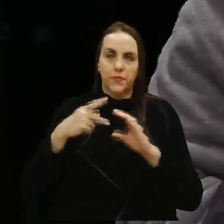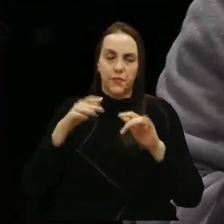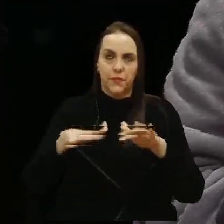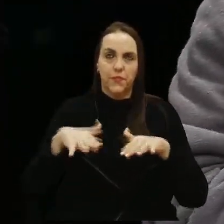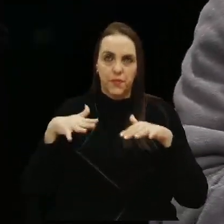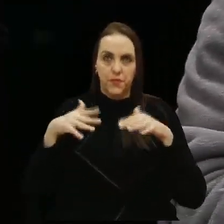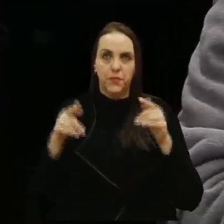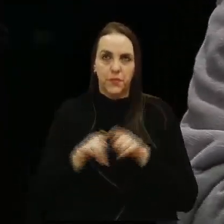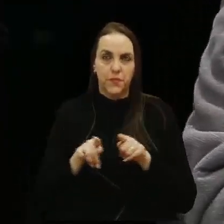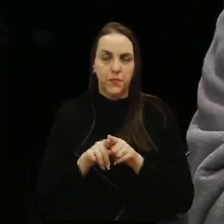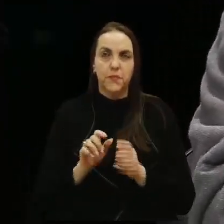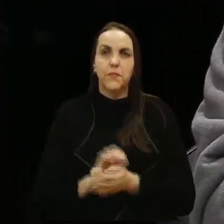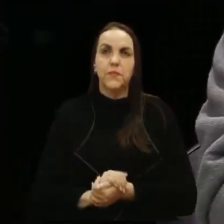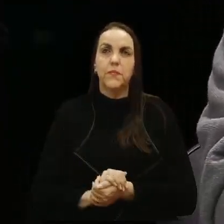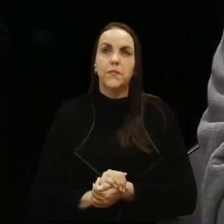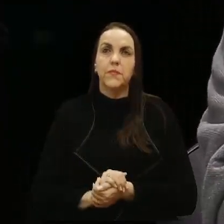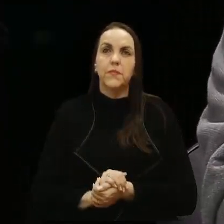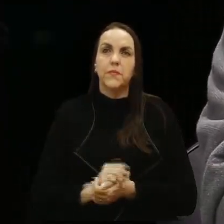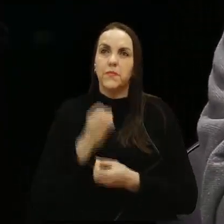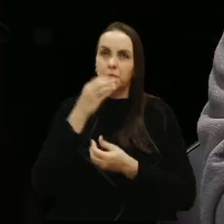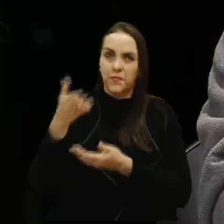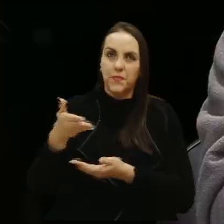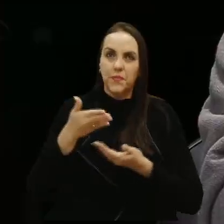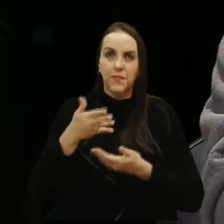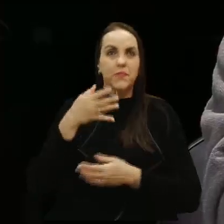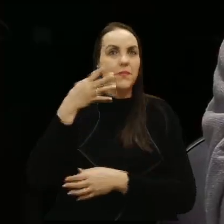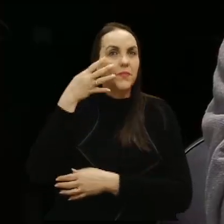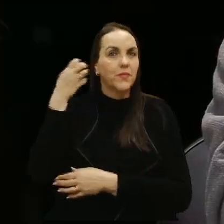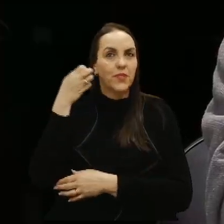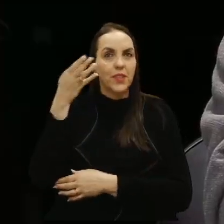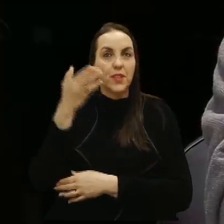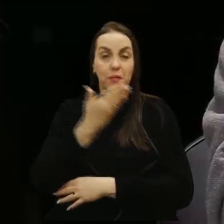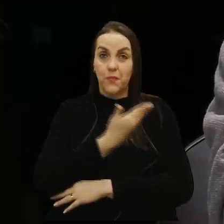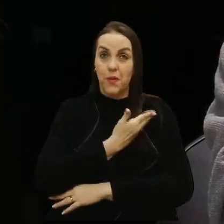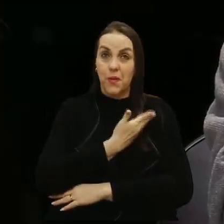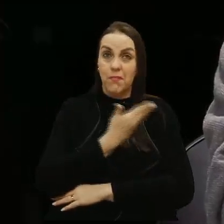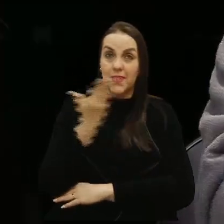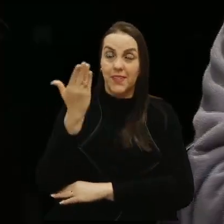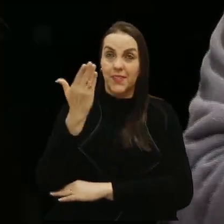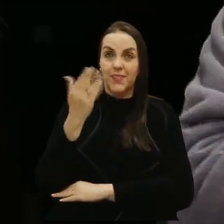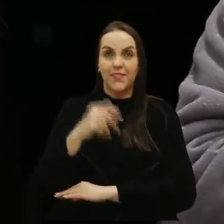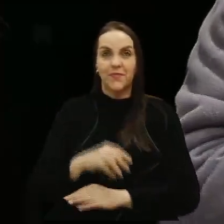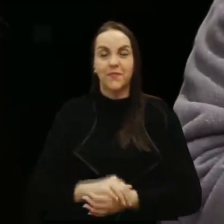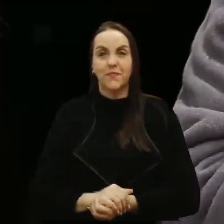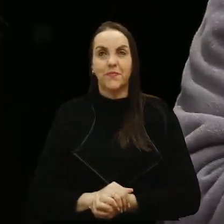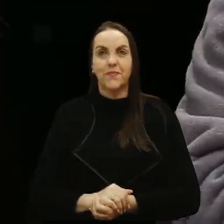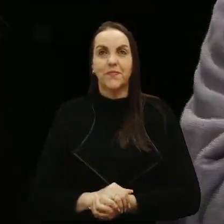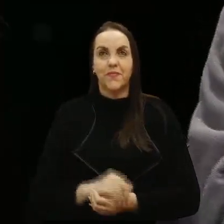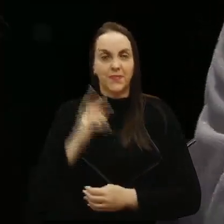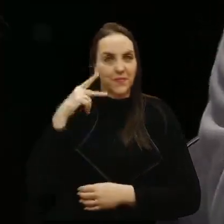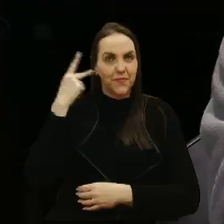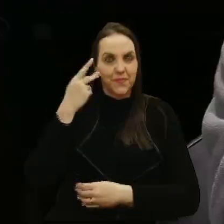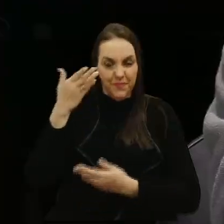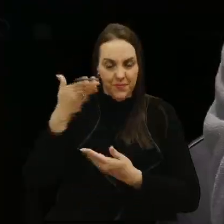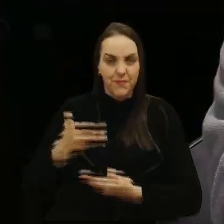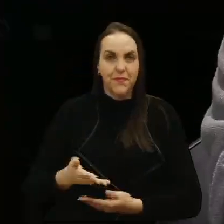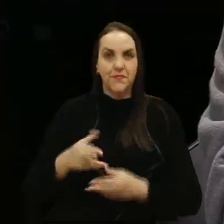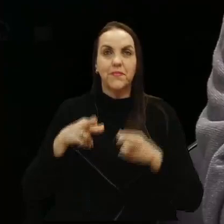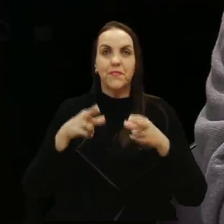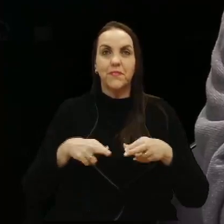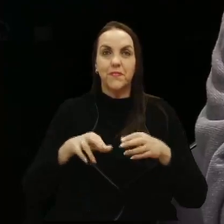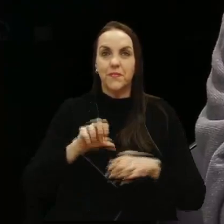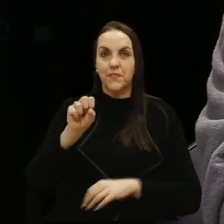um voto de boas-vindas ao José de Abreu, Jack, que é meu amigo, além de ser vereador dessa casa, o senhor que, além da Zona Sul, também é um